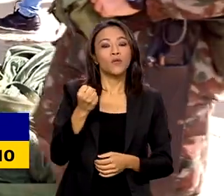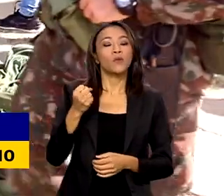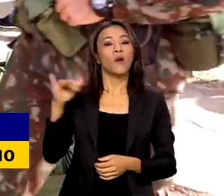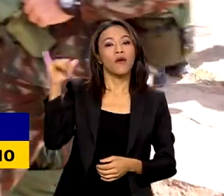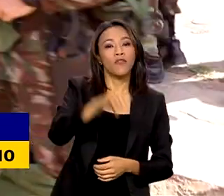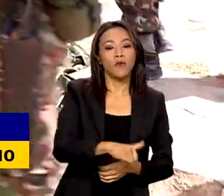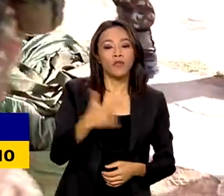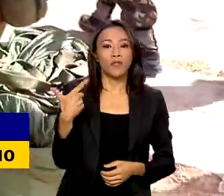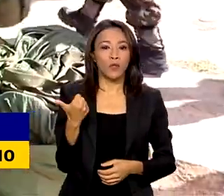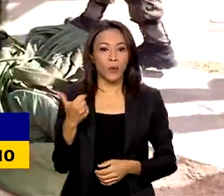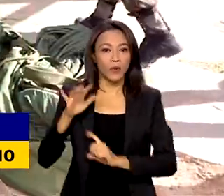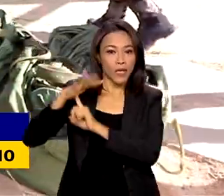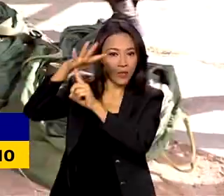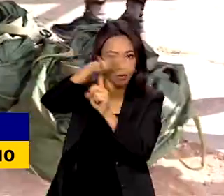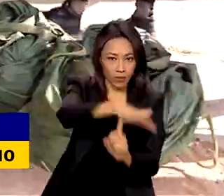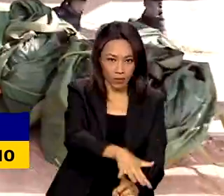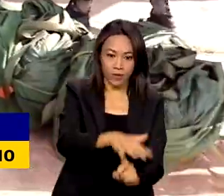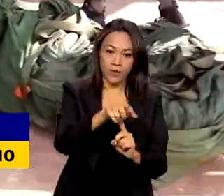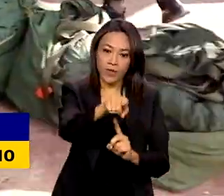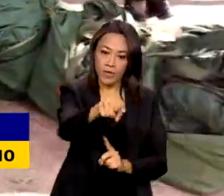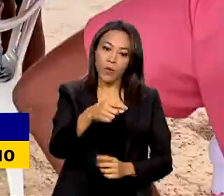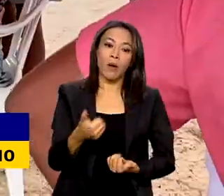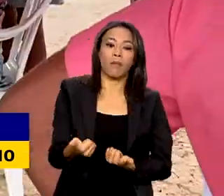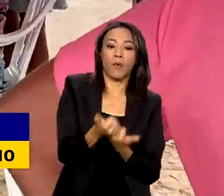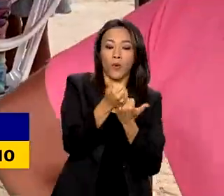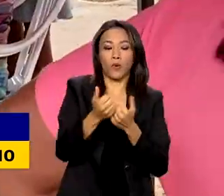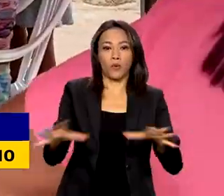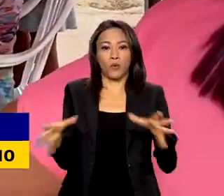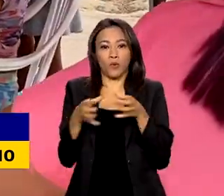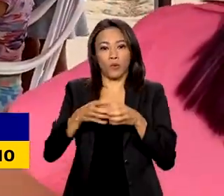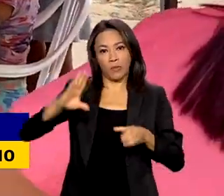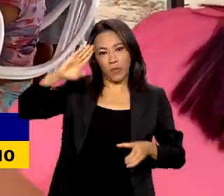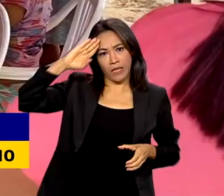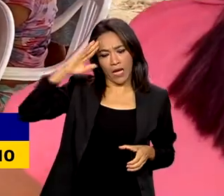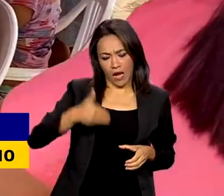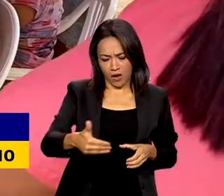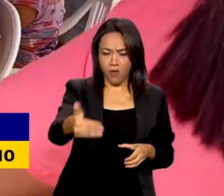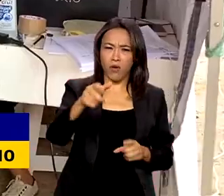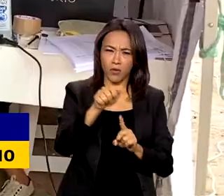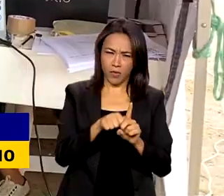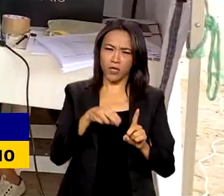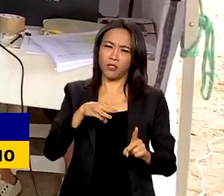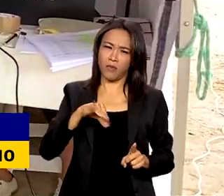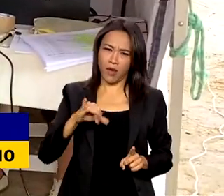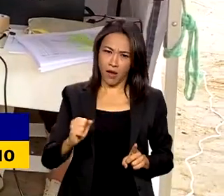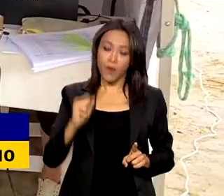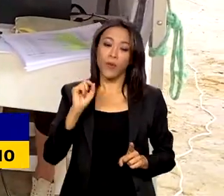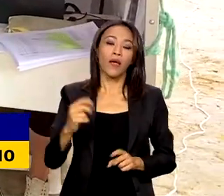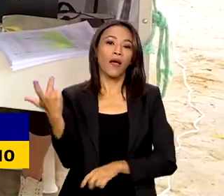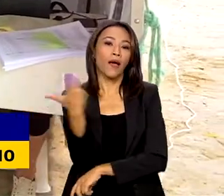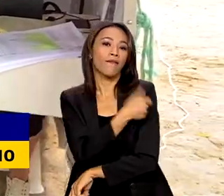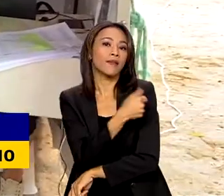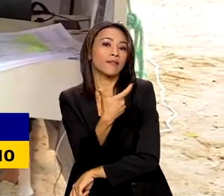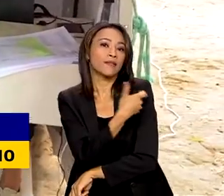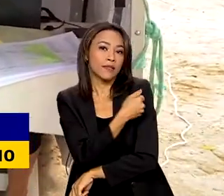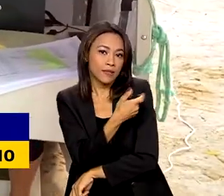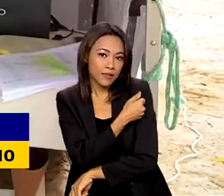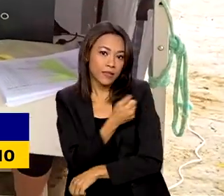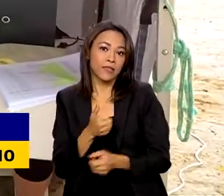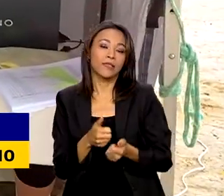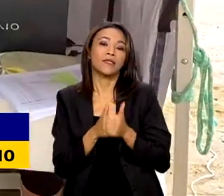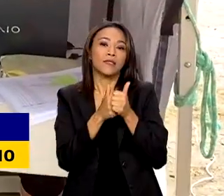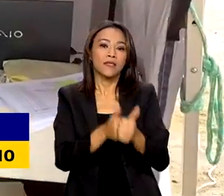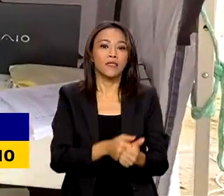helicópteros. Com o apoio dos militares, está prevista agora, em maio, a aplicação de vacinas do calendário nacional